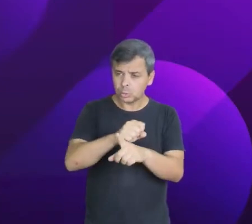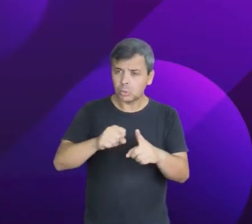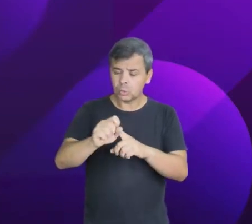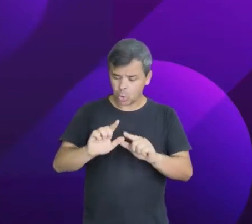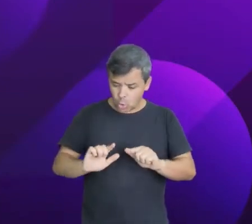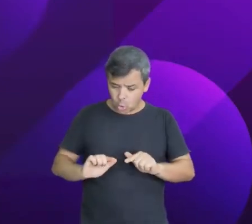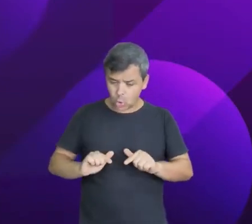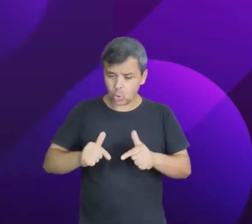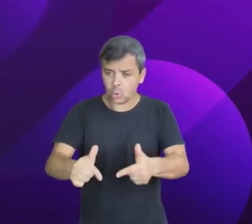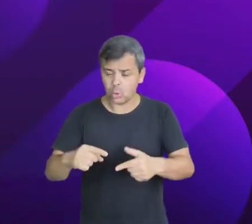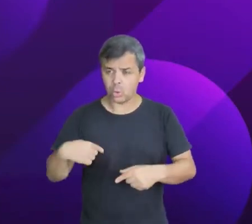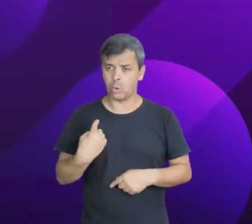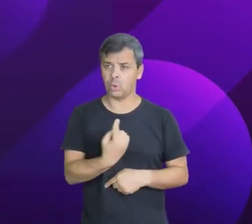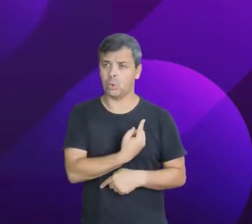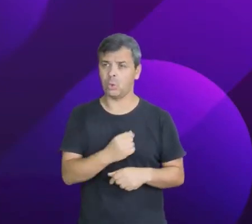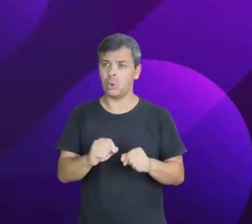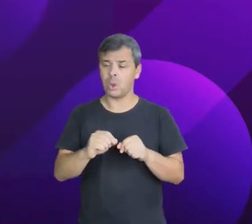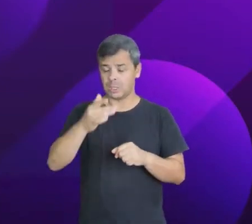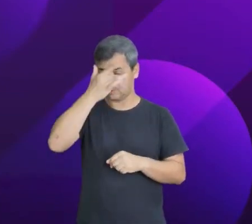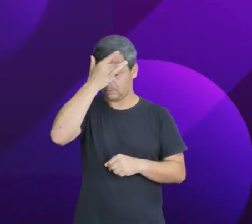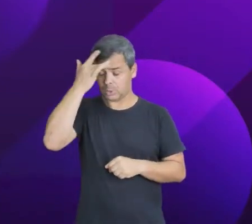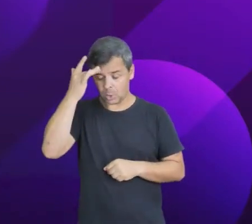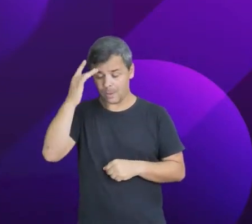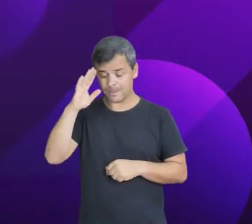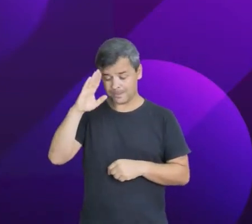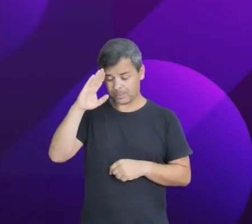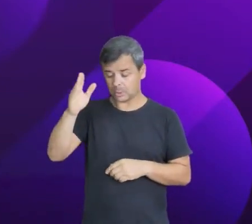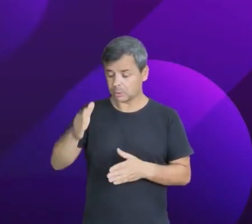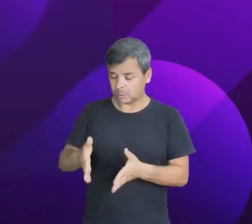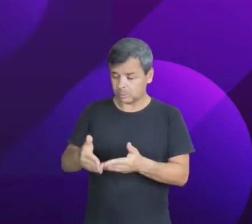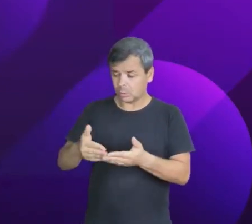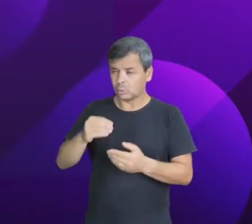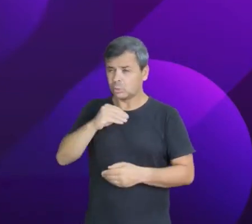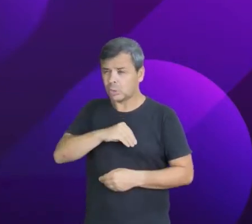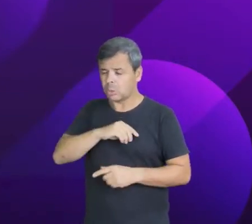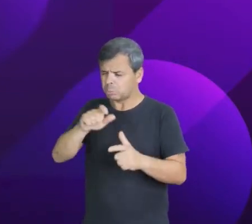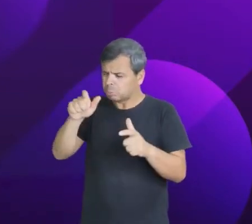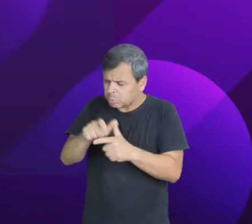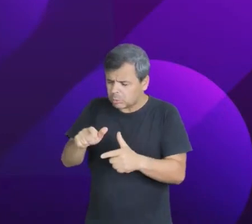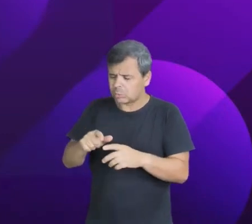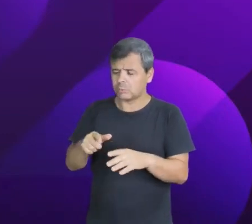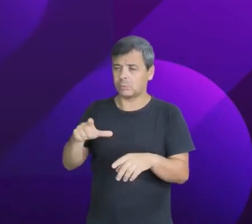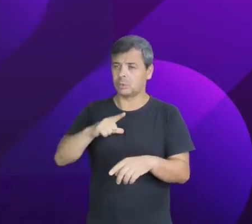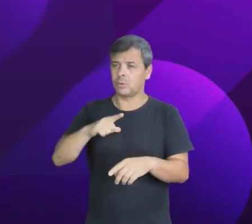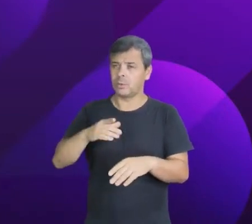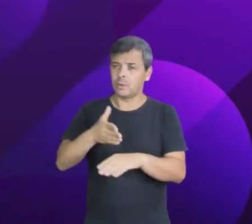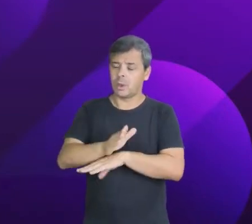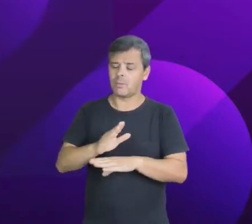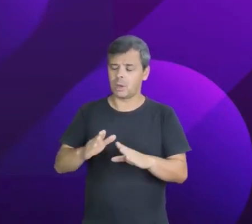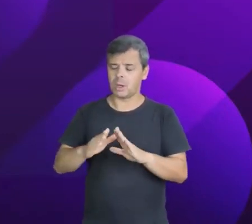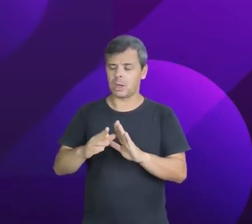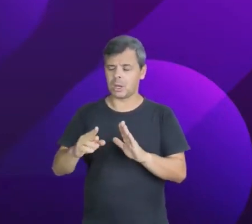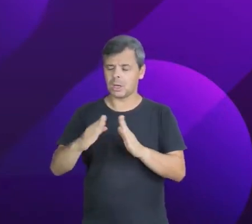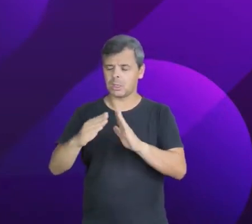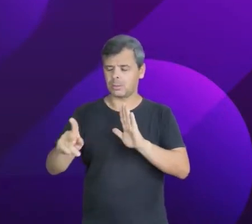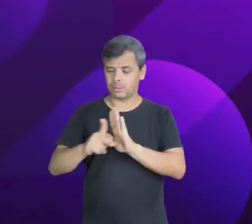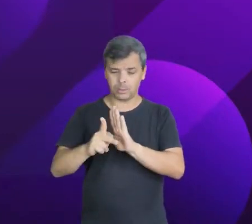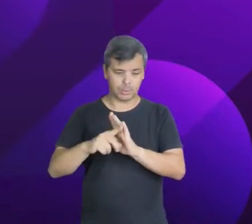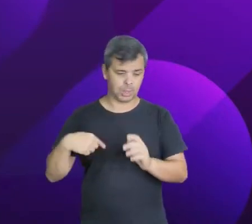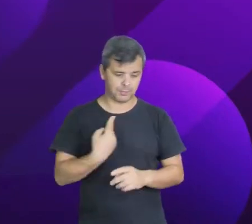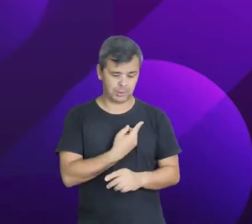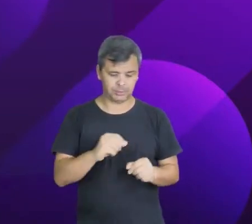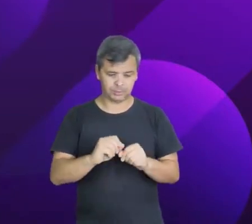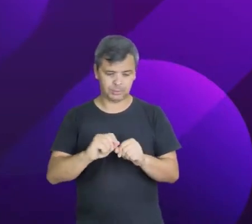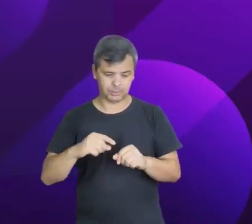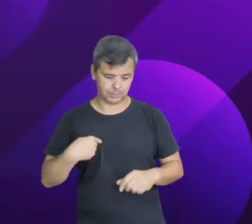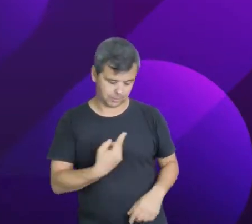lutaram para que as pessoas em situação de baixa renda tivessem acesso até a sua casa própria. A gente sabe que